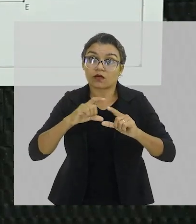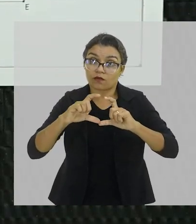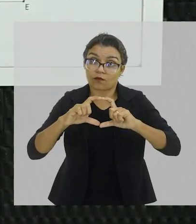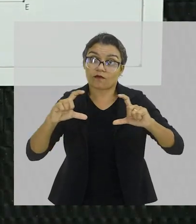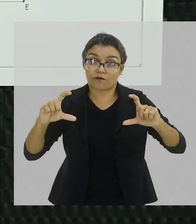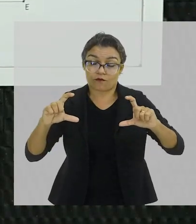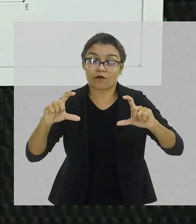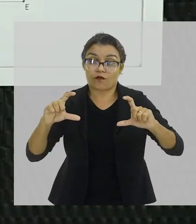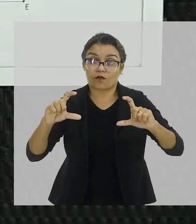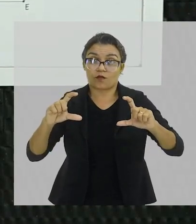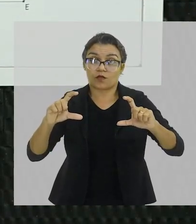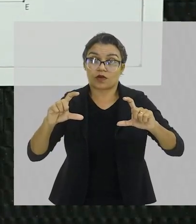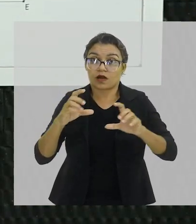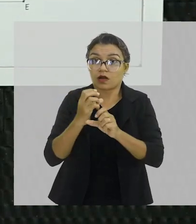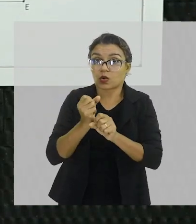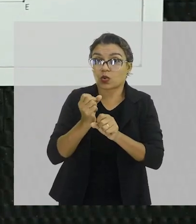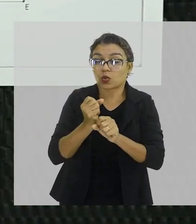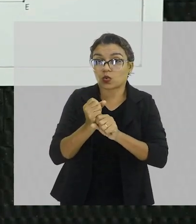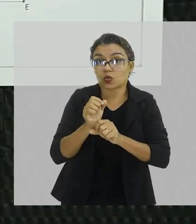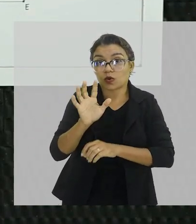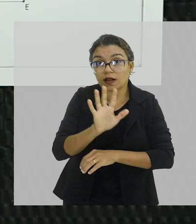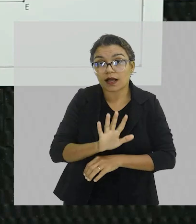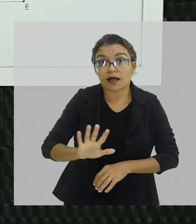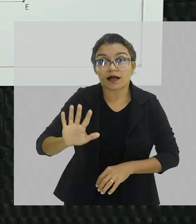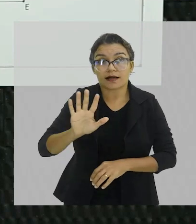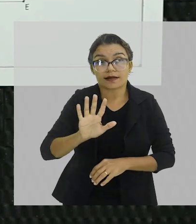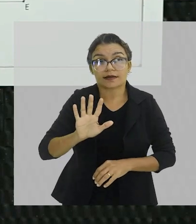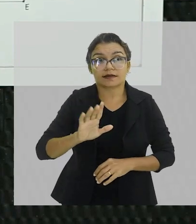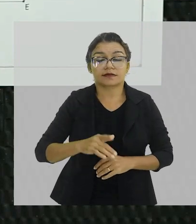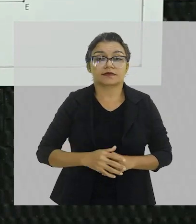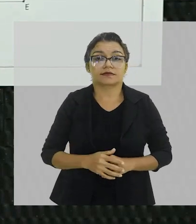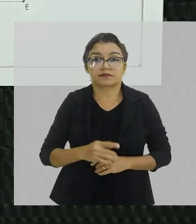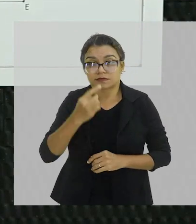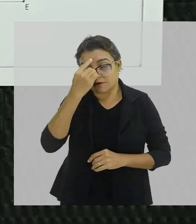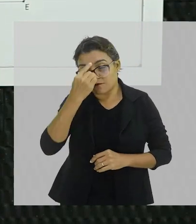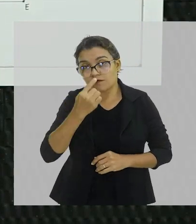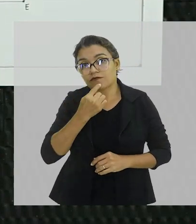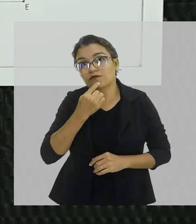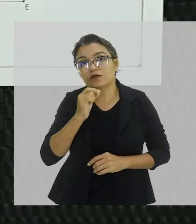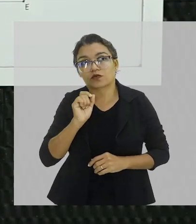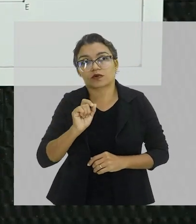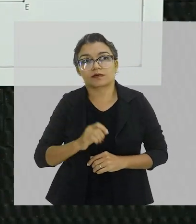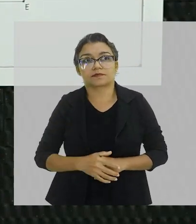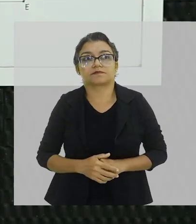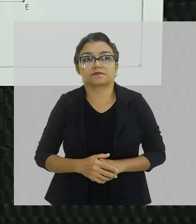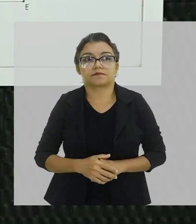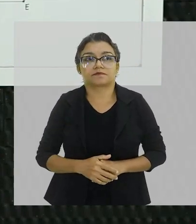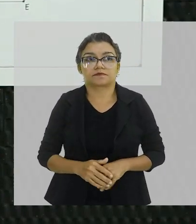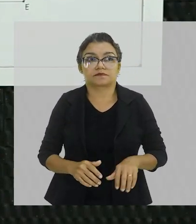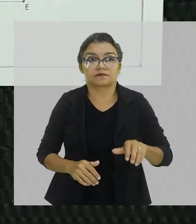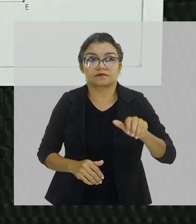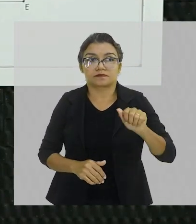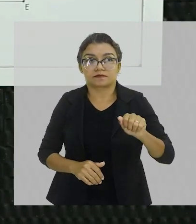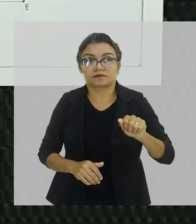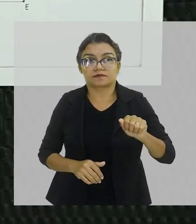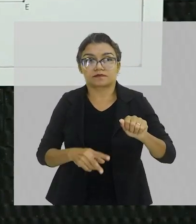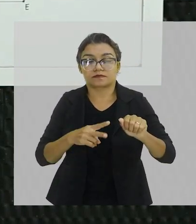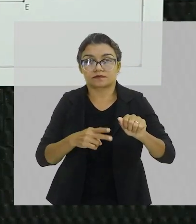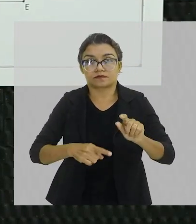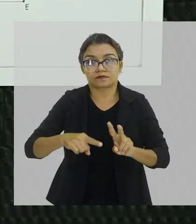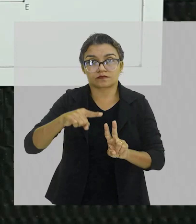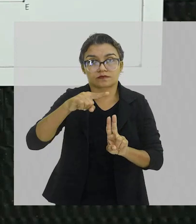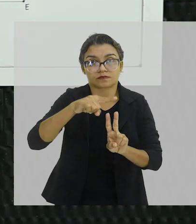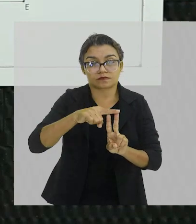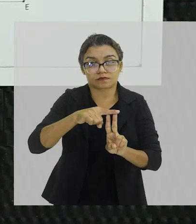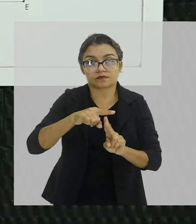né? A fórmula para calcular a área dessa figura aqui é π vezes o raio